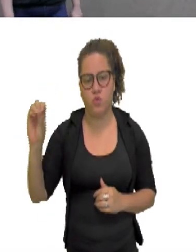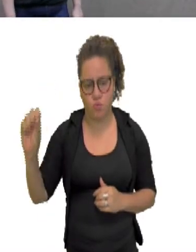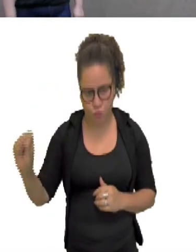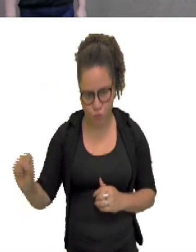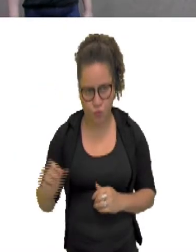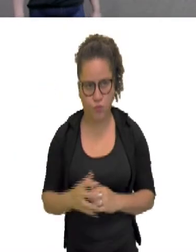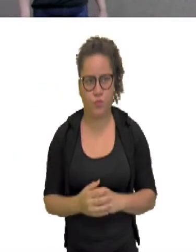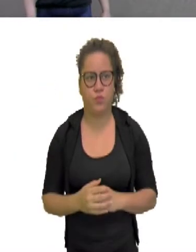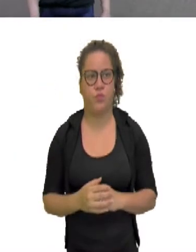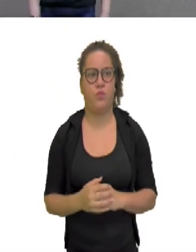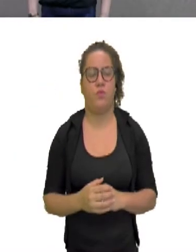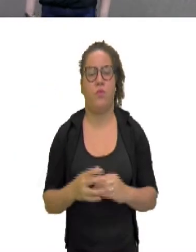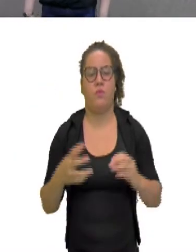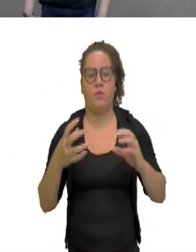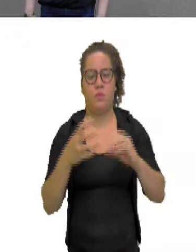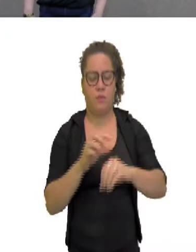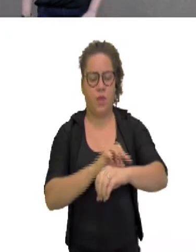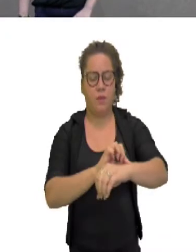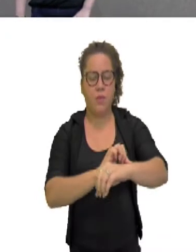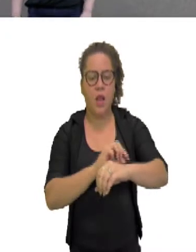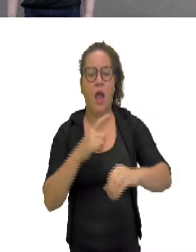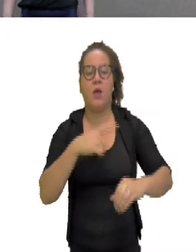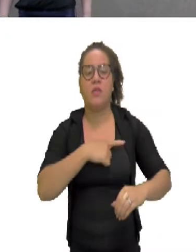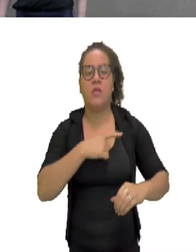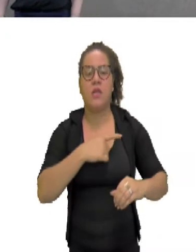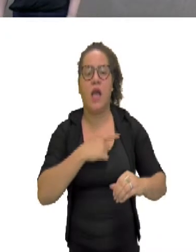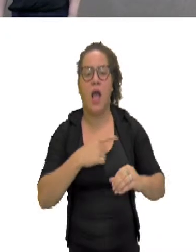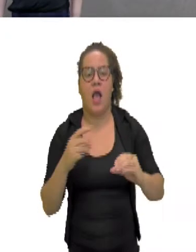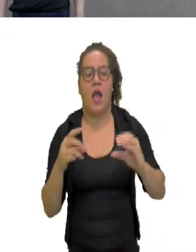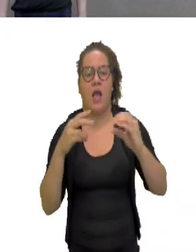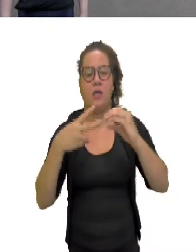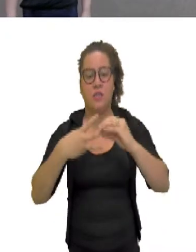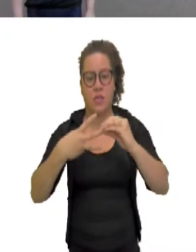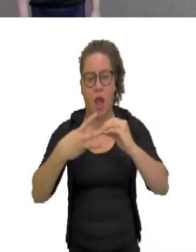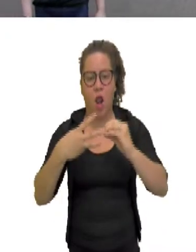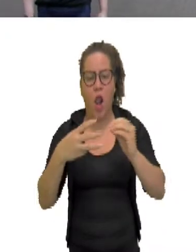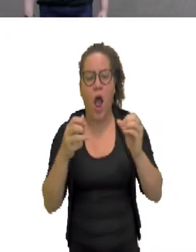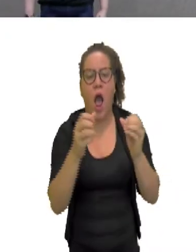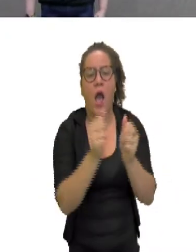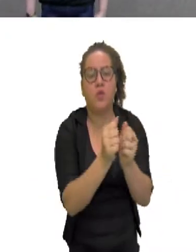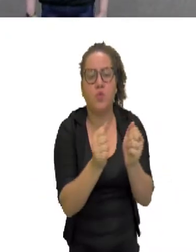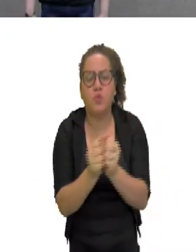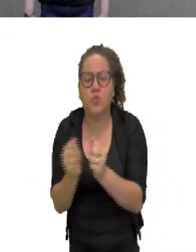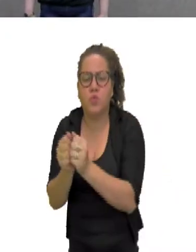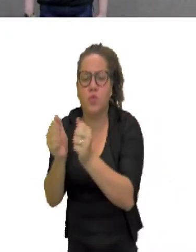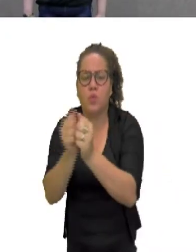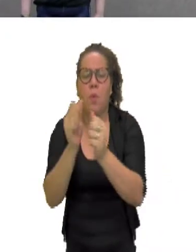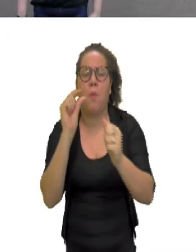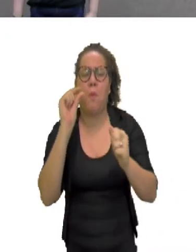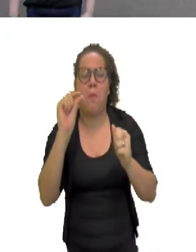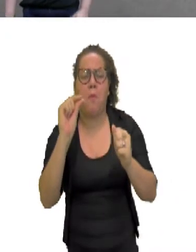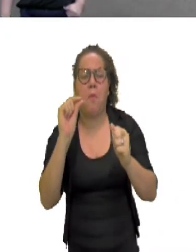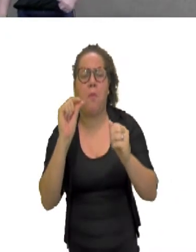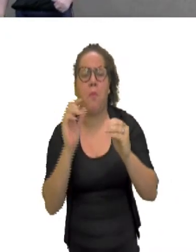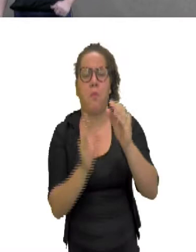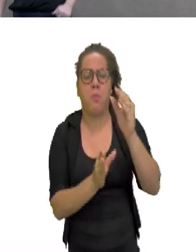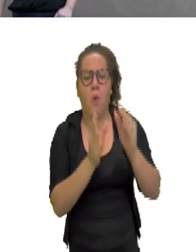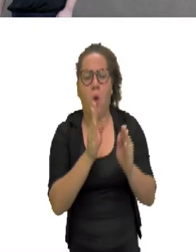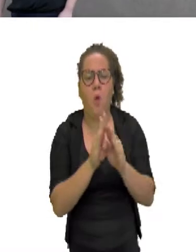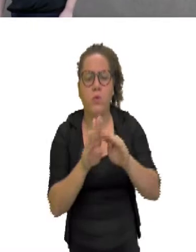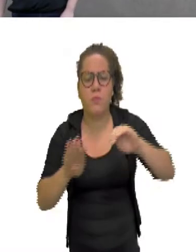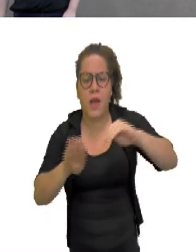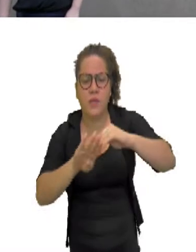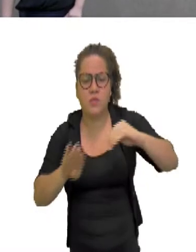células bastante juntas e com pouco material entre elas. Suas principais funções é